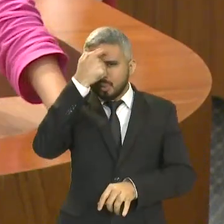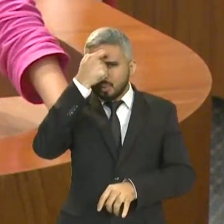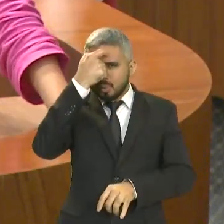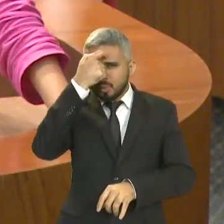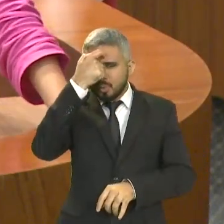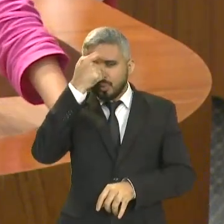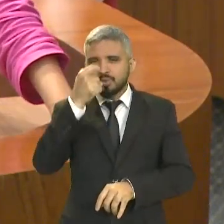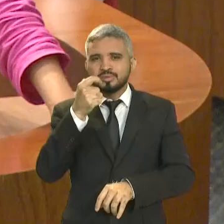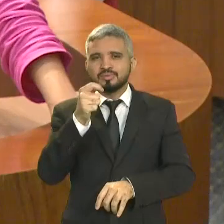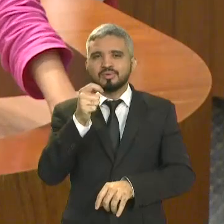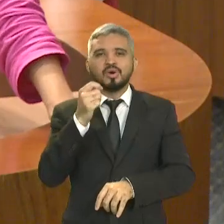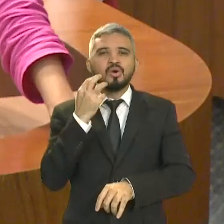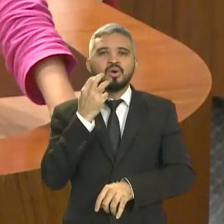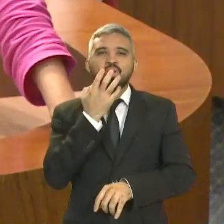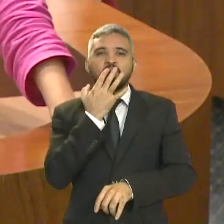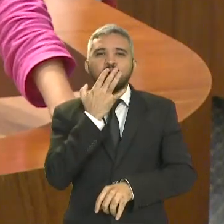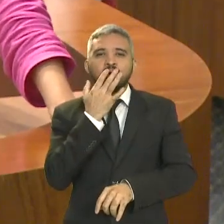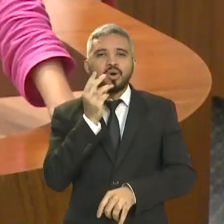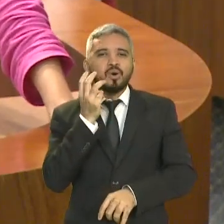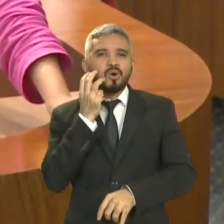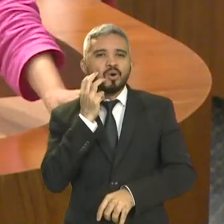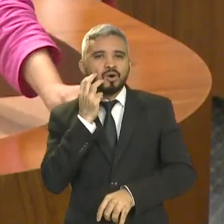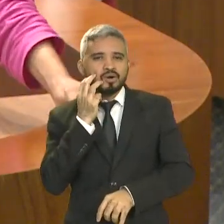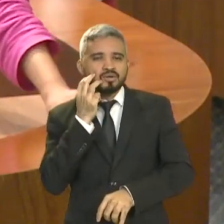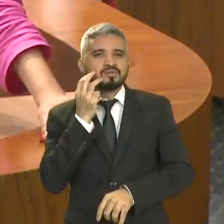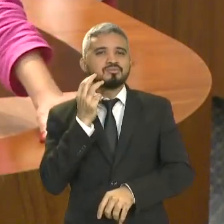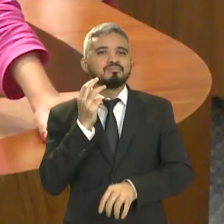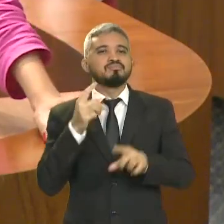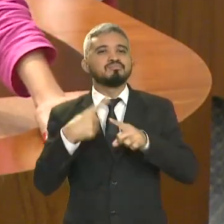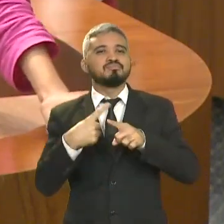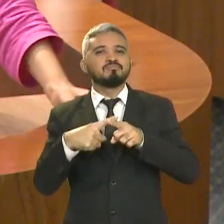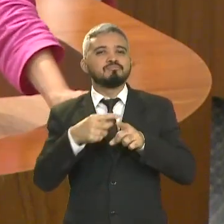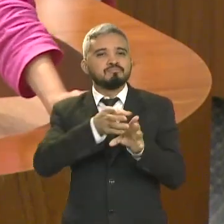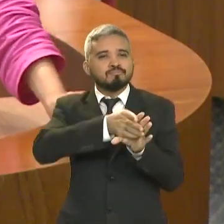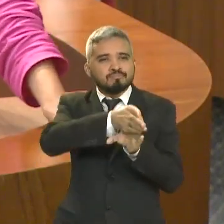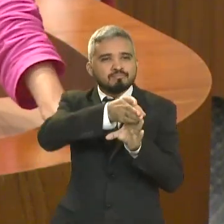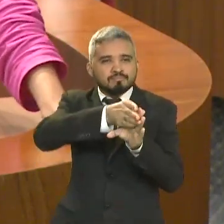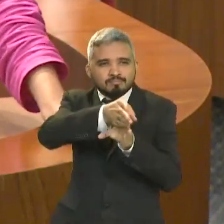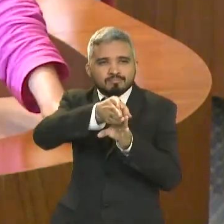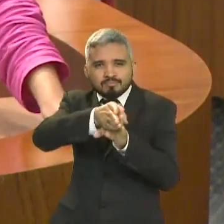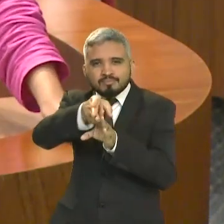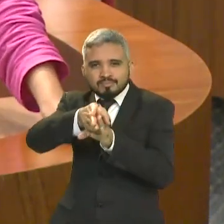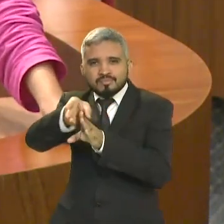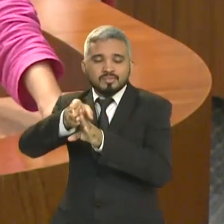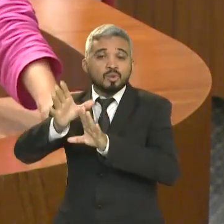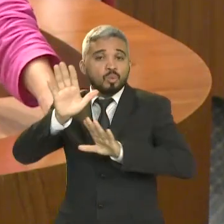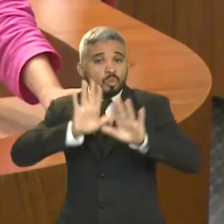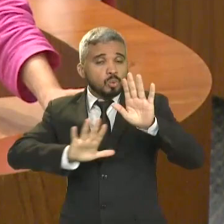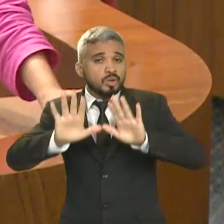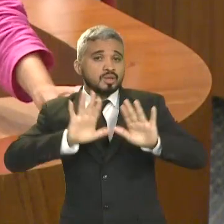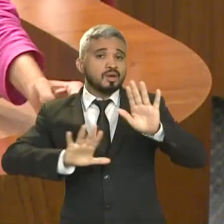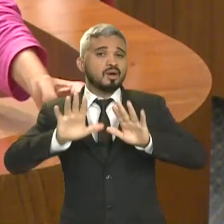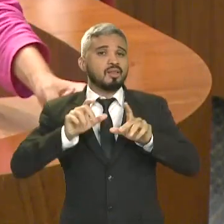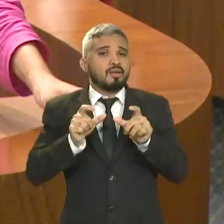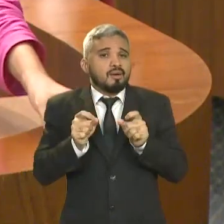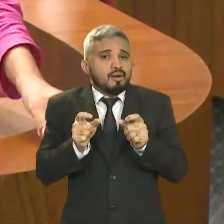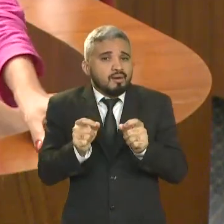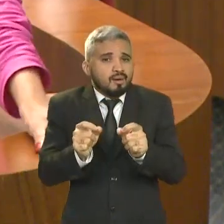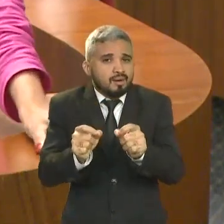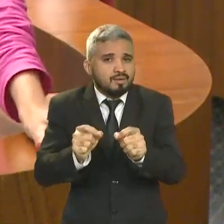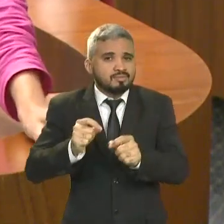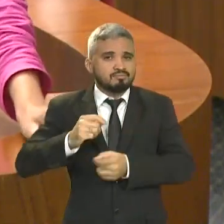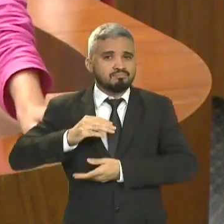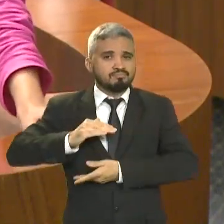de todas as mulheres para o cuidado, principalmente com o cuidado com o câncer de mama, um câncer que vem